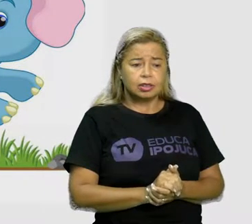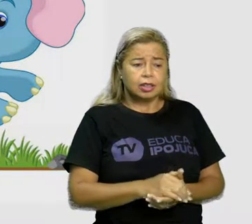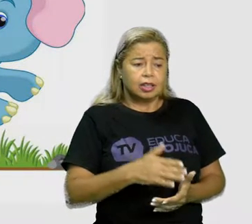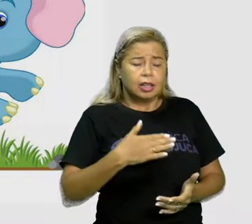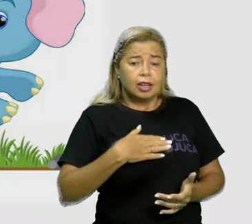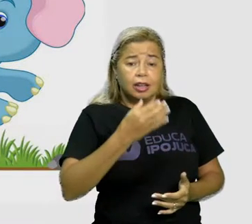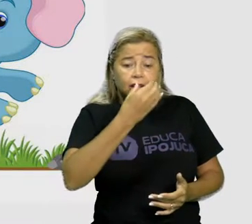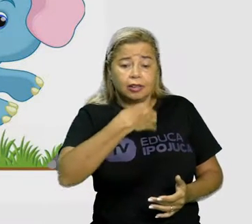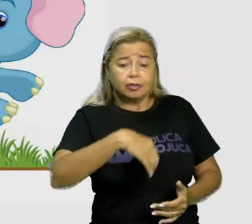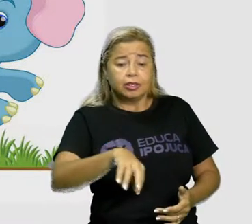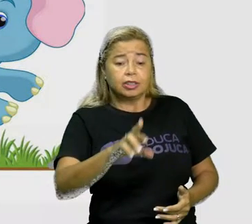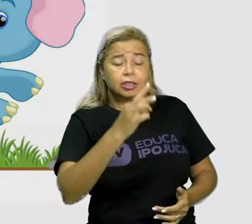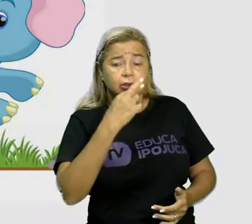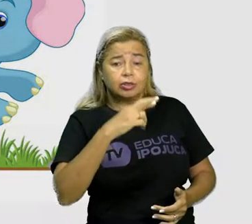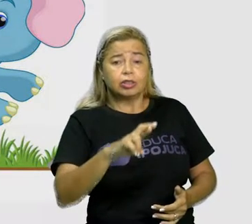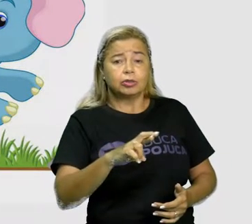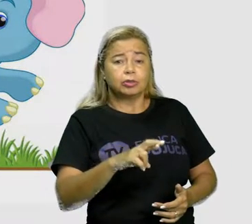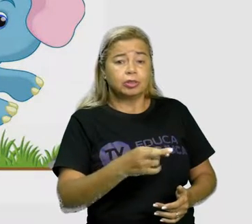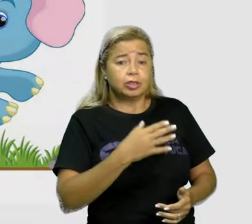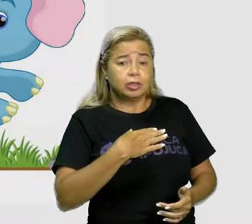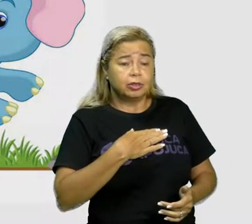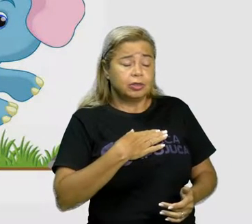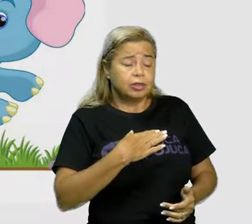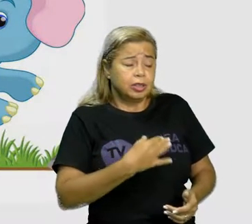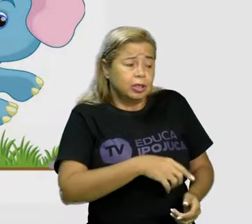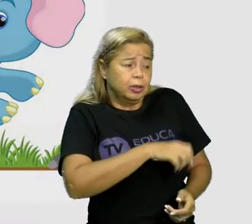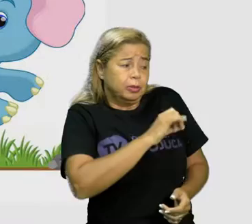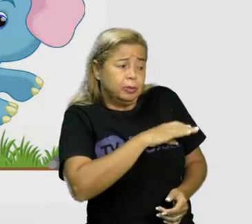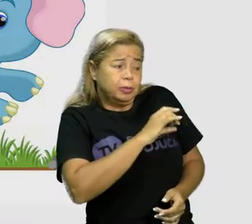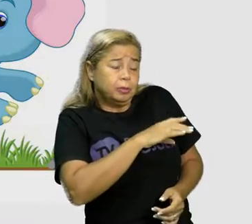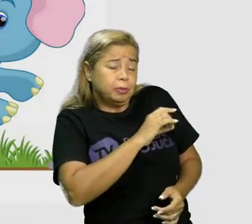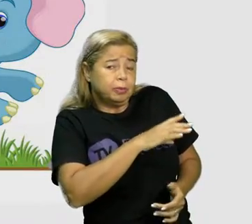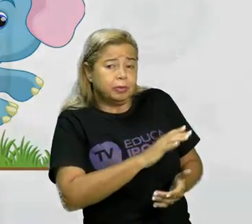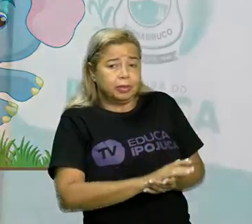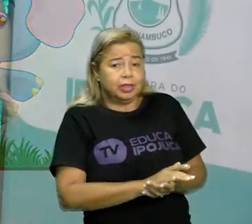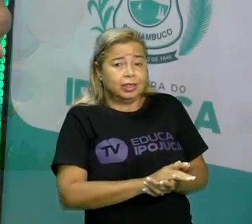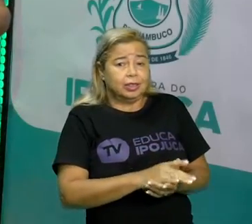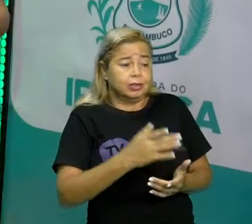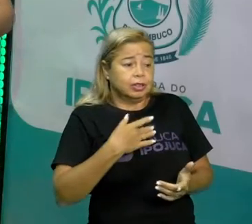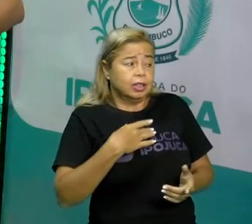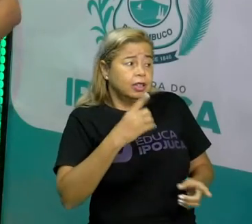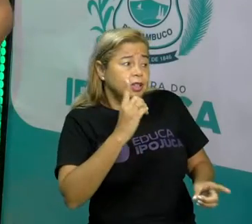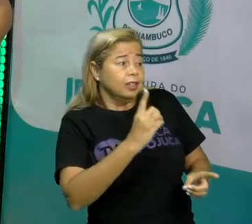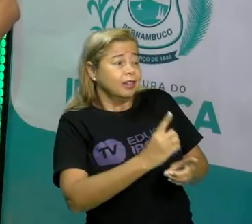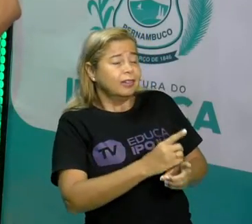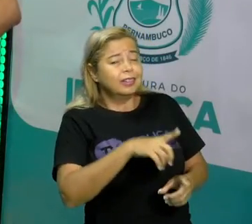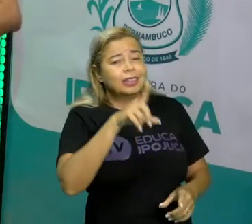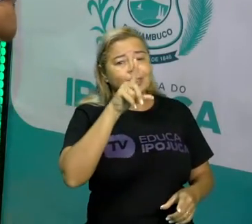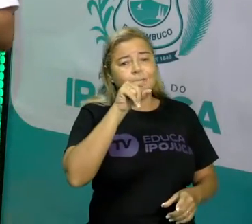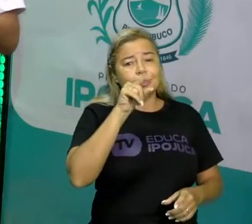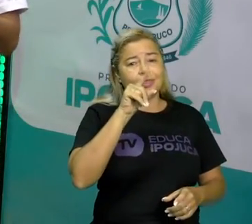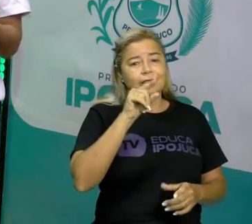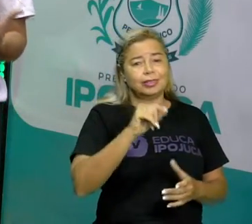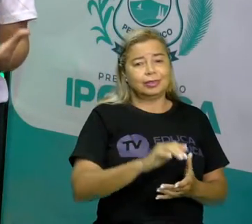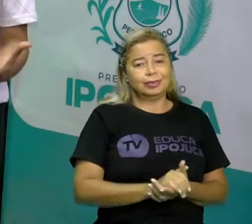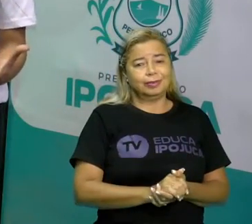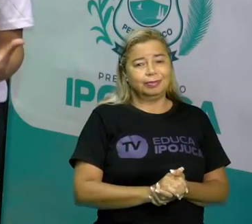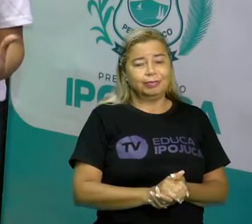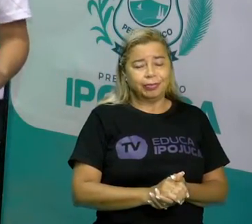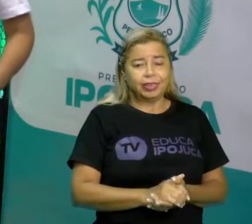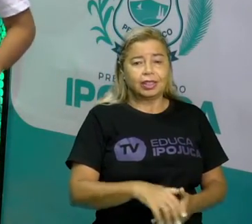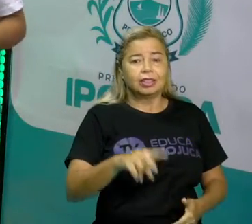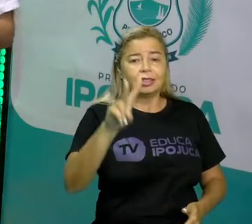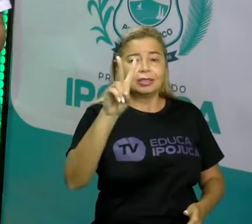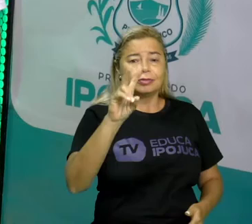danado, encontrei um passarinho. Vinícius de Moraes. Veja aí que o nosso segundo